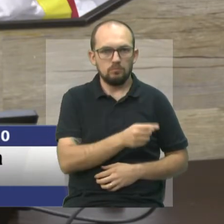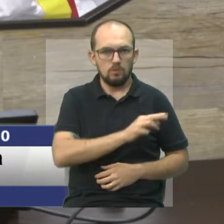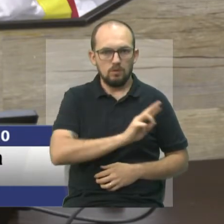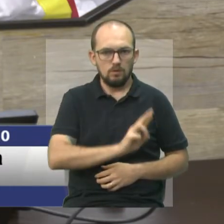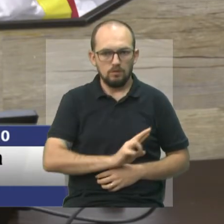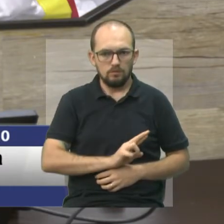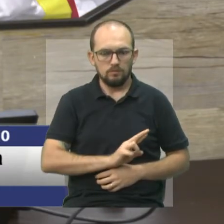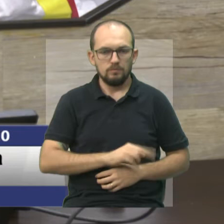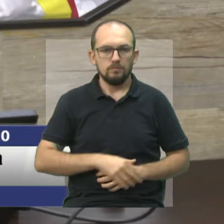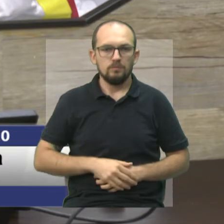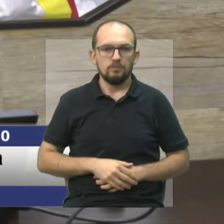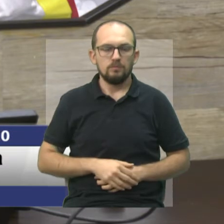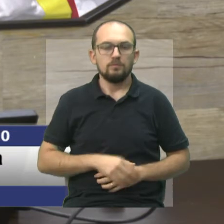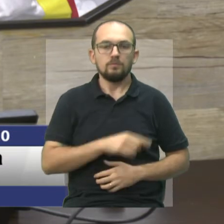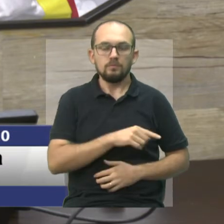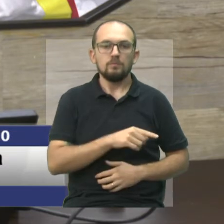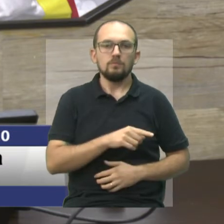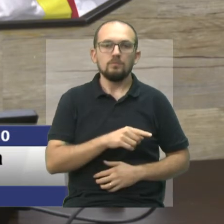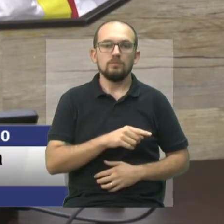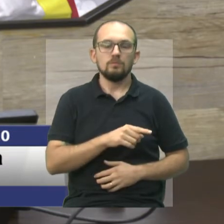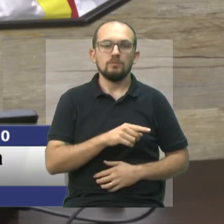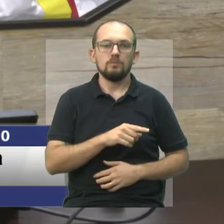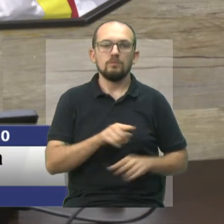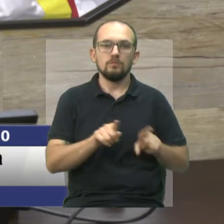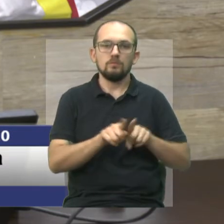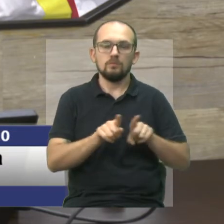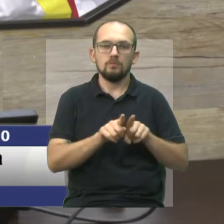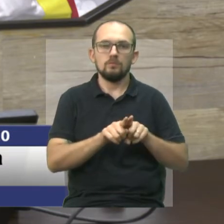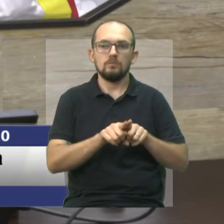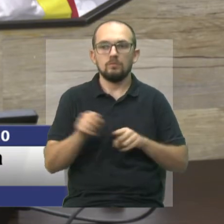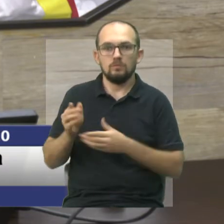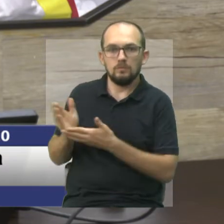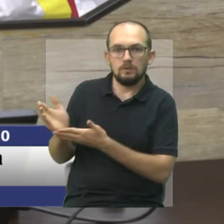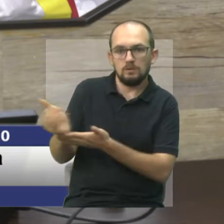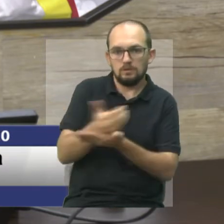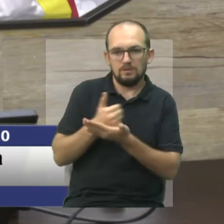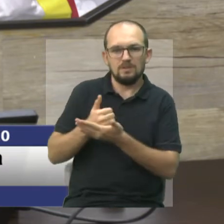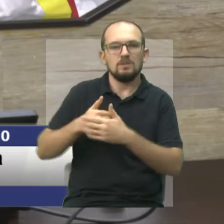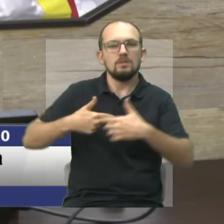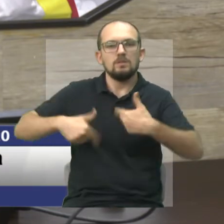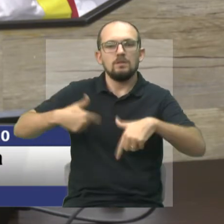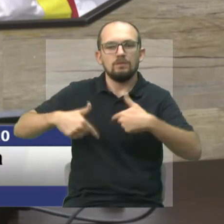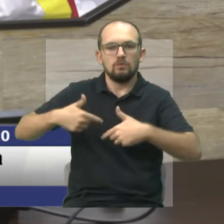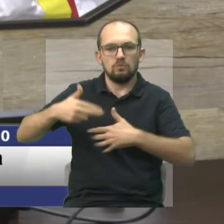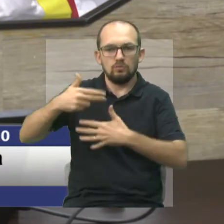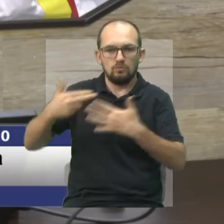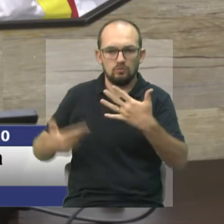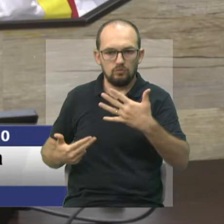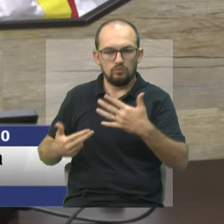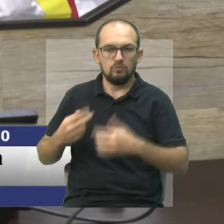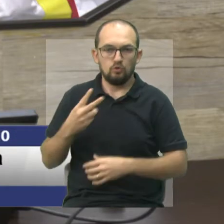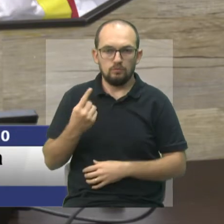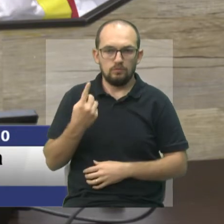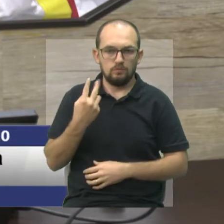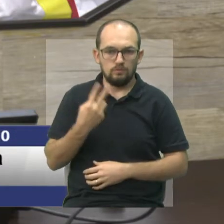R$ 107.893.000, e já a estimativa da receita de serviços para 2021 é no montante de